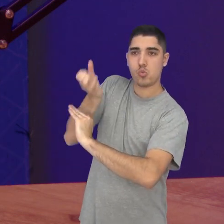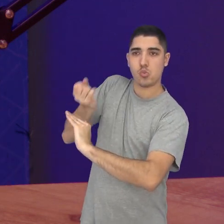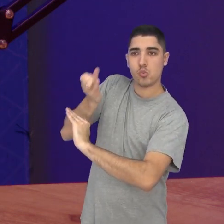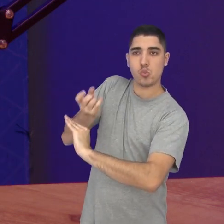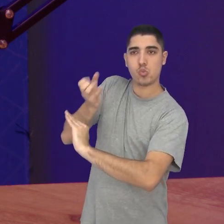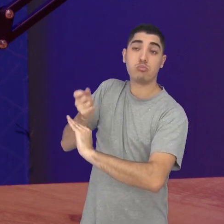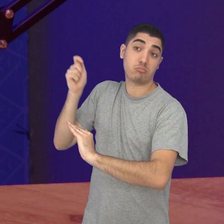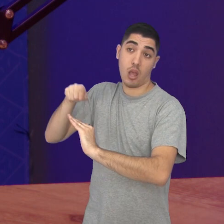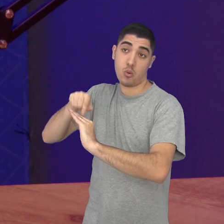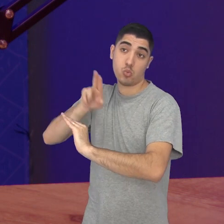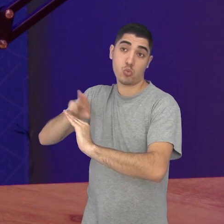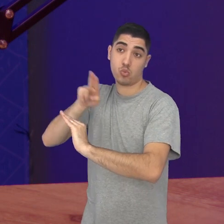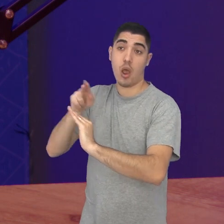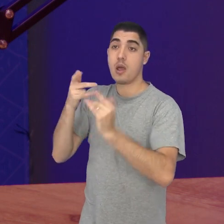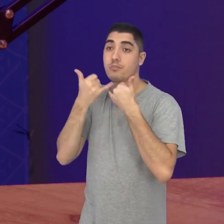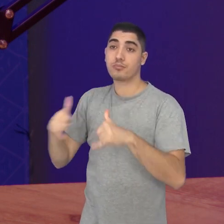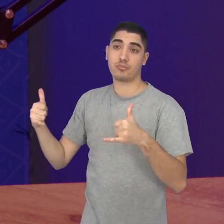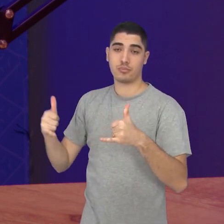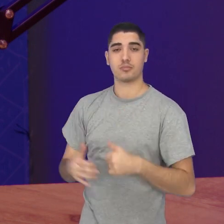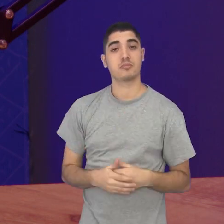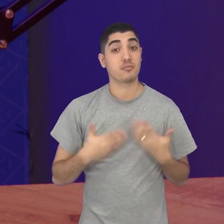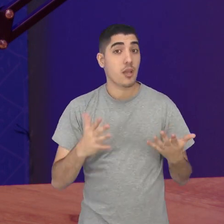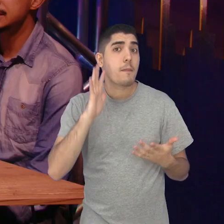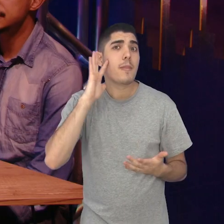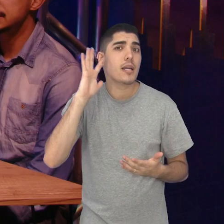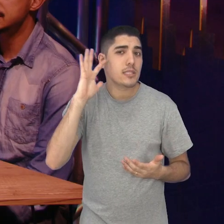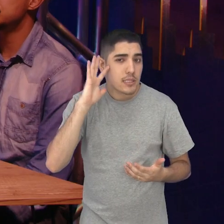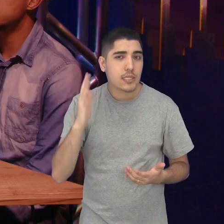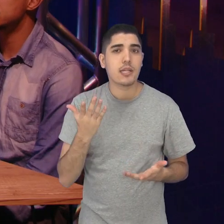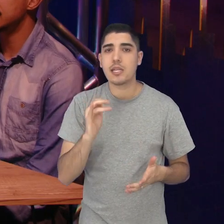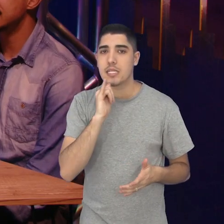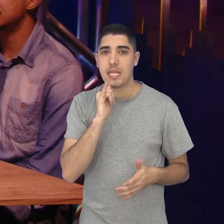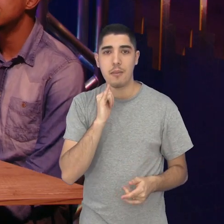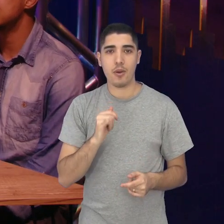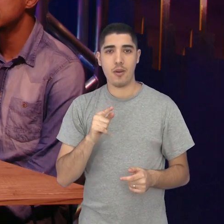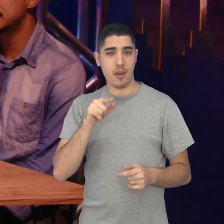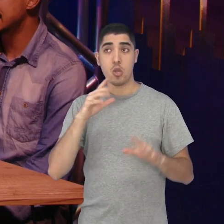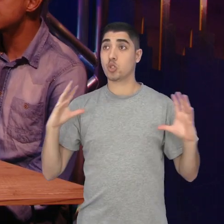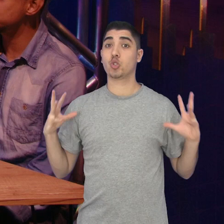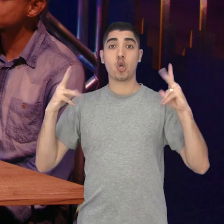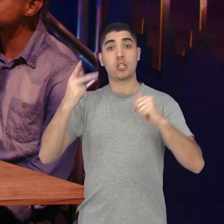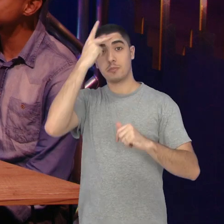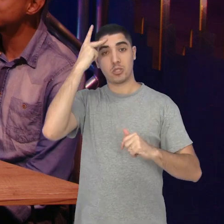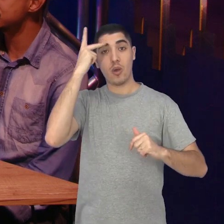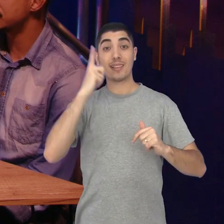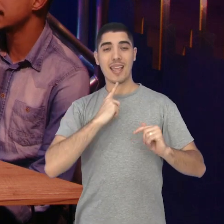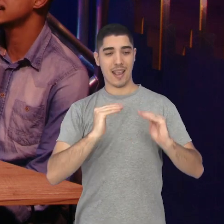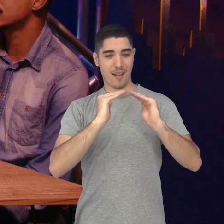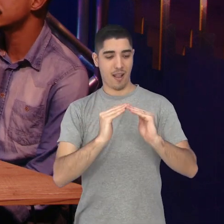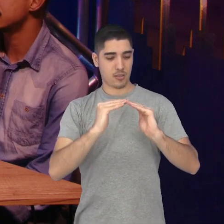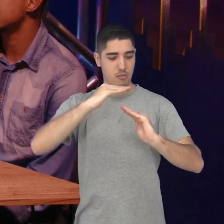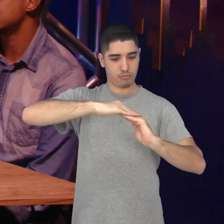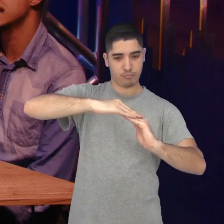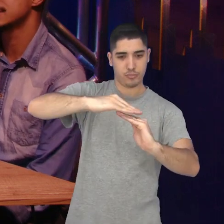você também já conseguir utilizar essa energia que é sustentável. Imagina, Vicky, se tipo em cima da casa de todo mundo tivesse uma placa